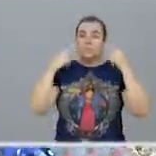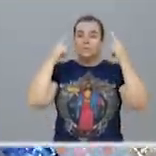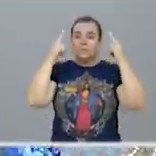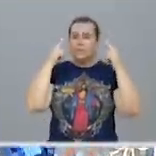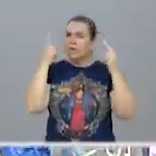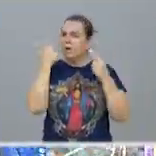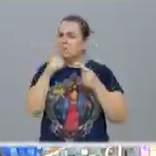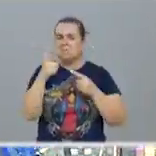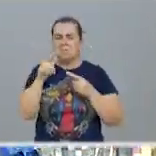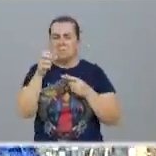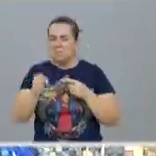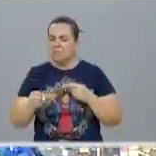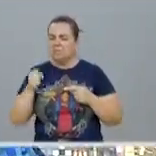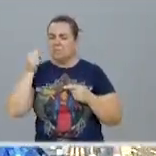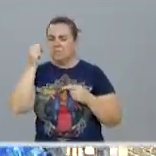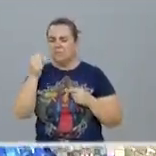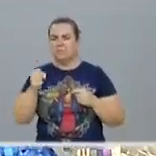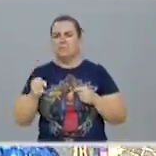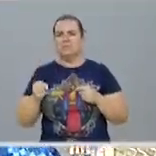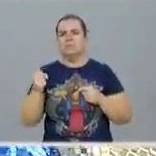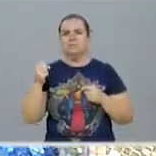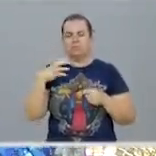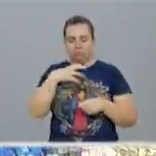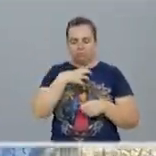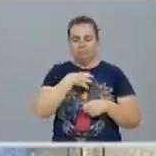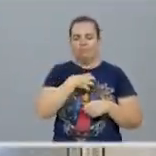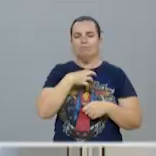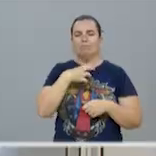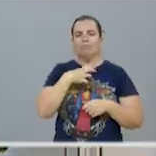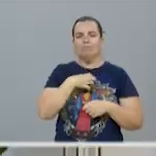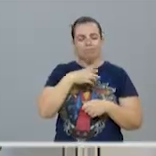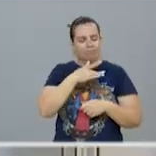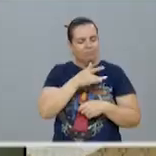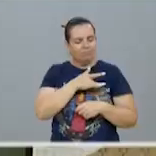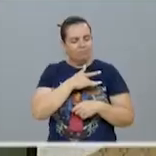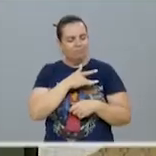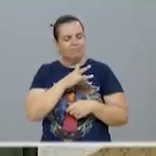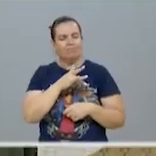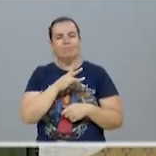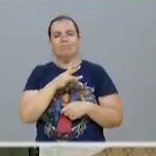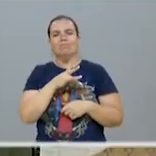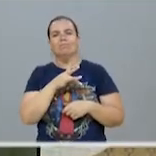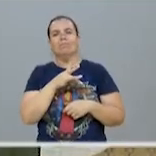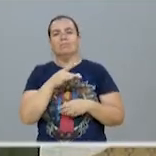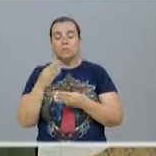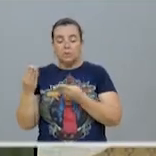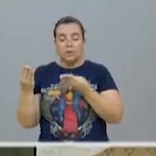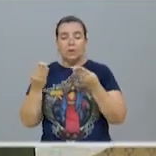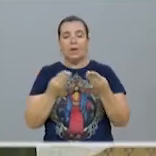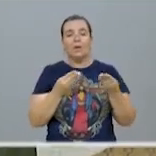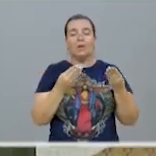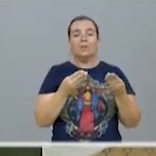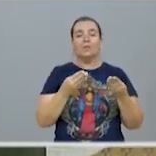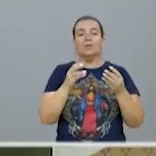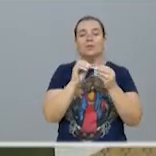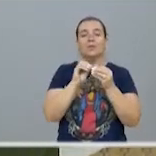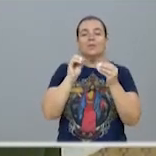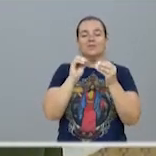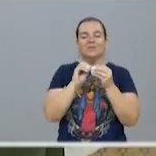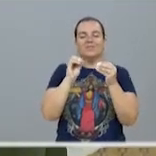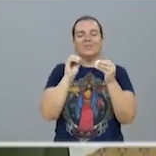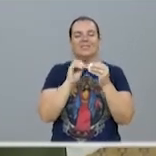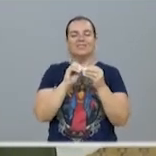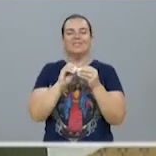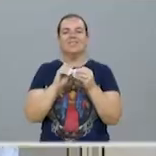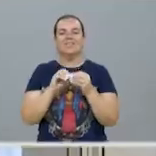pastor, foi movido em compaixão, que o convite então